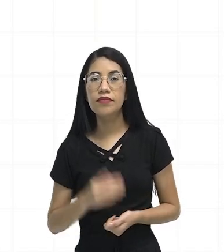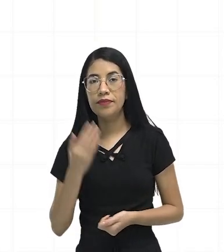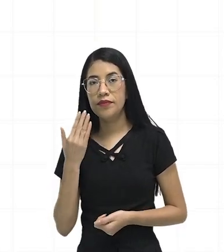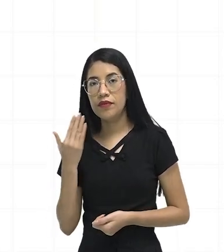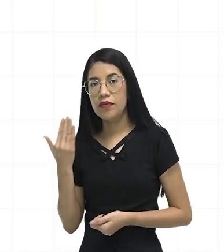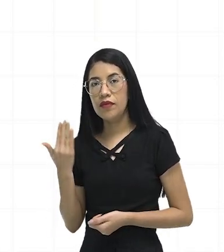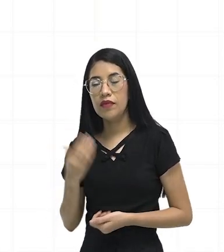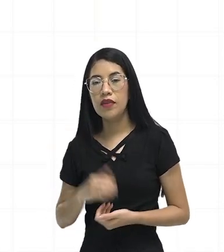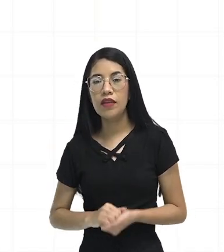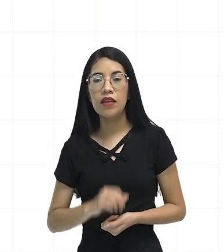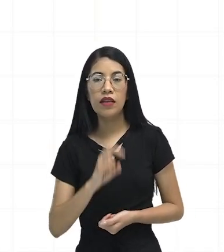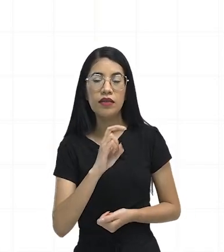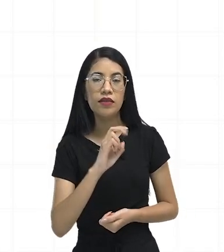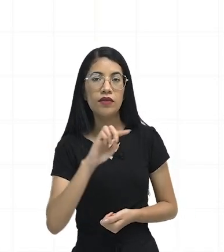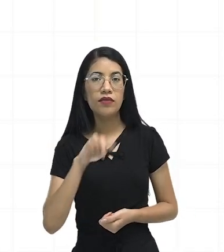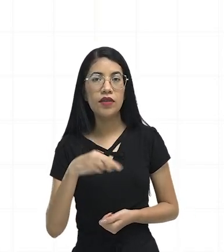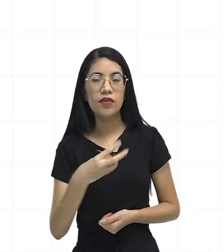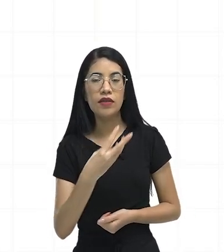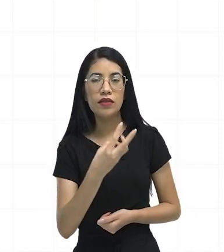aqui,